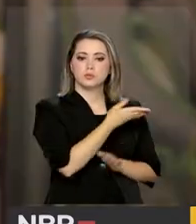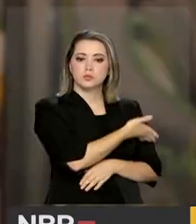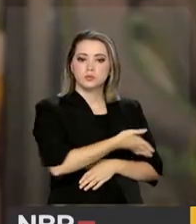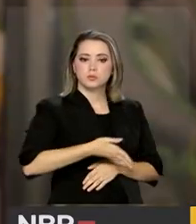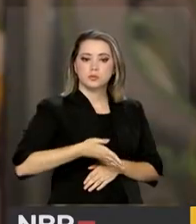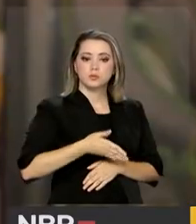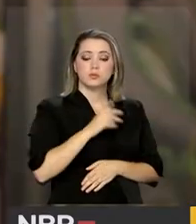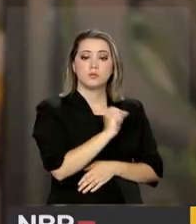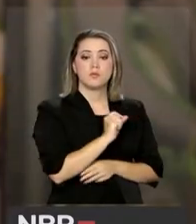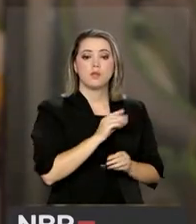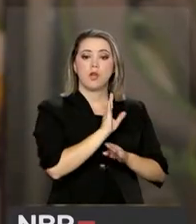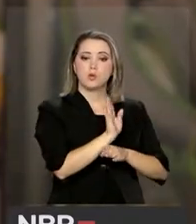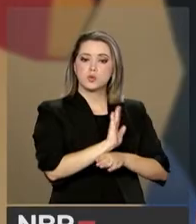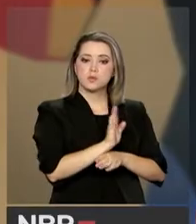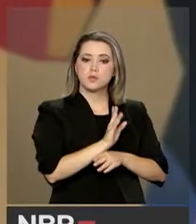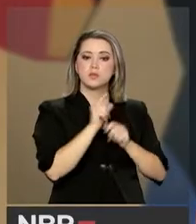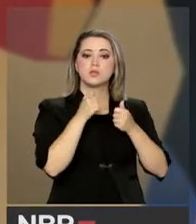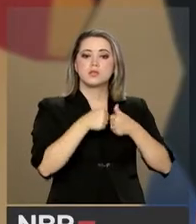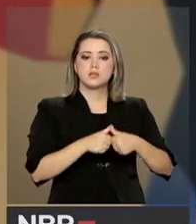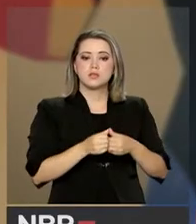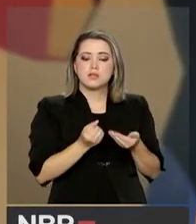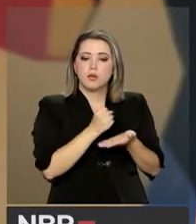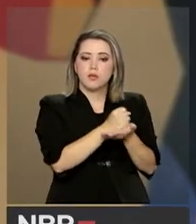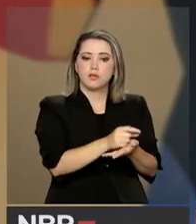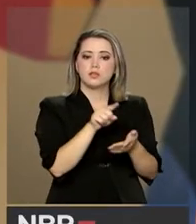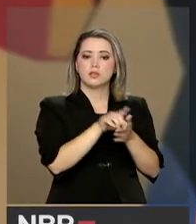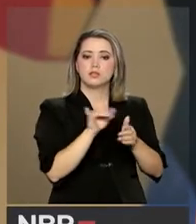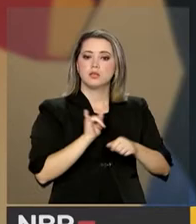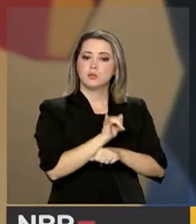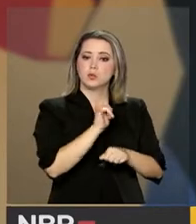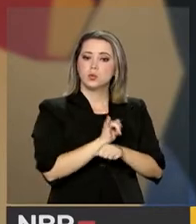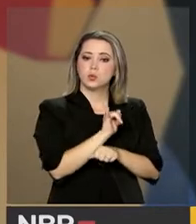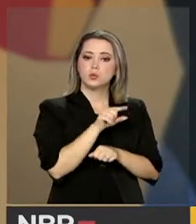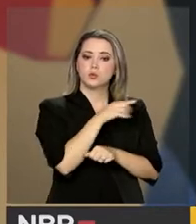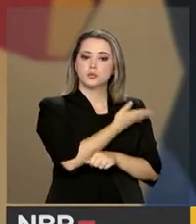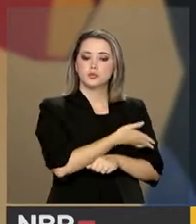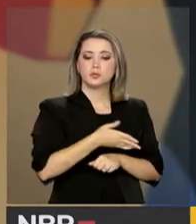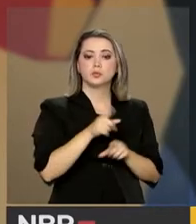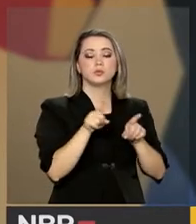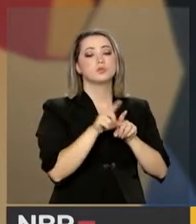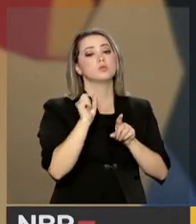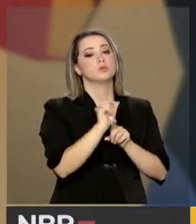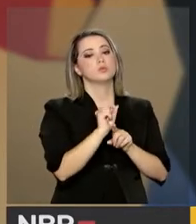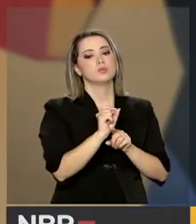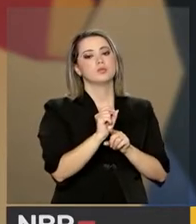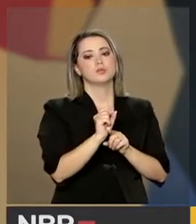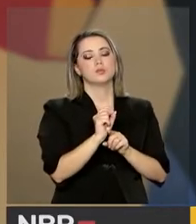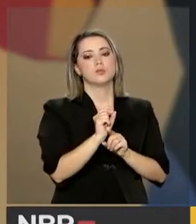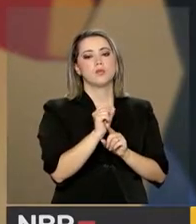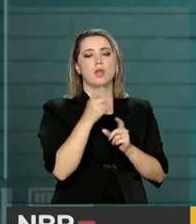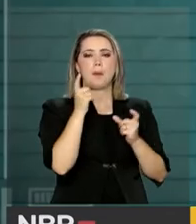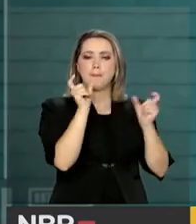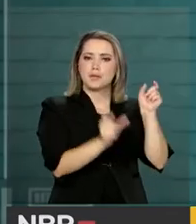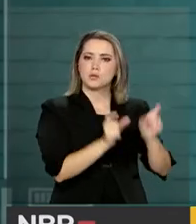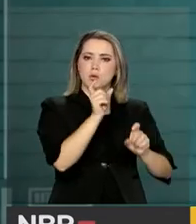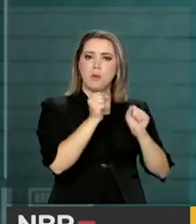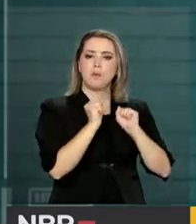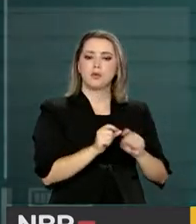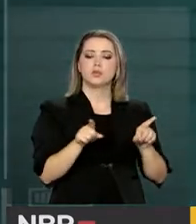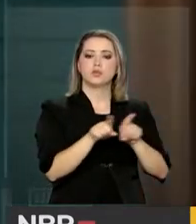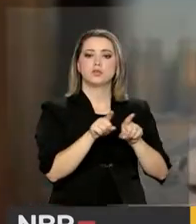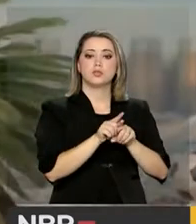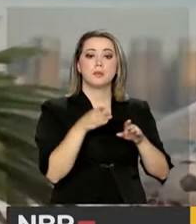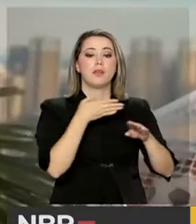www.conhecendomuseus.com.br. Os episódios estão disponíveis também pelo YouTube e o usuário pode também